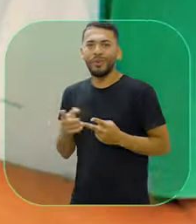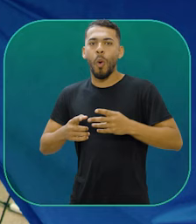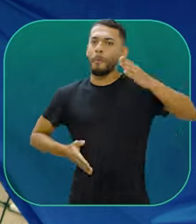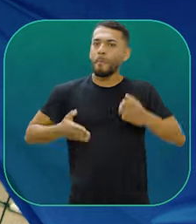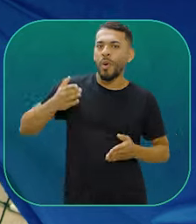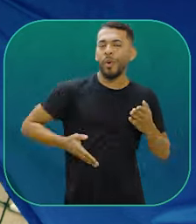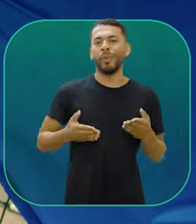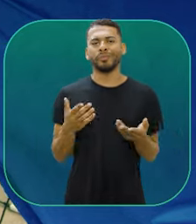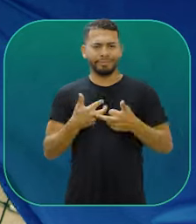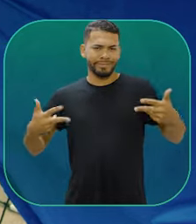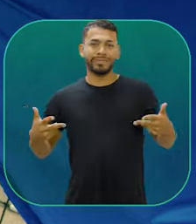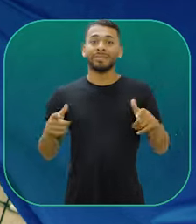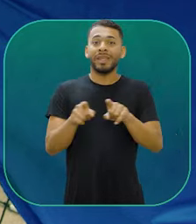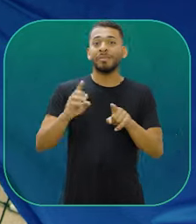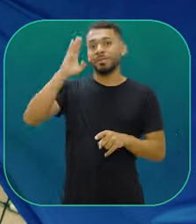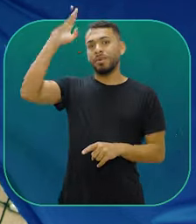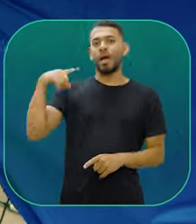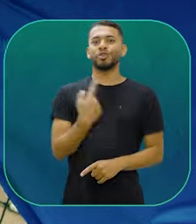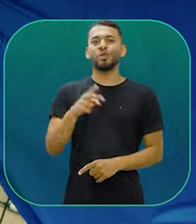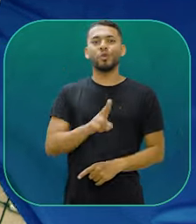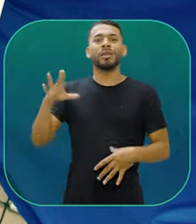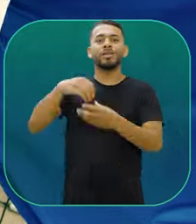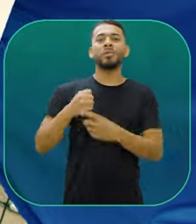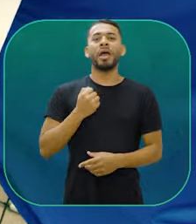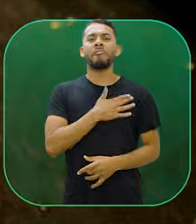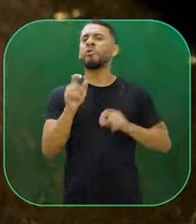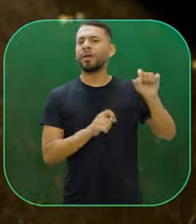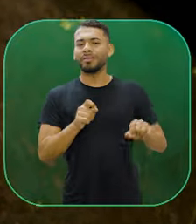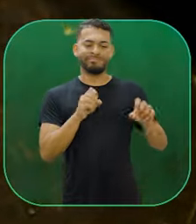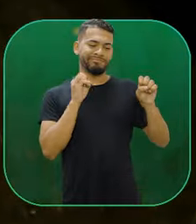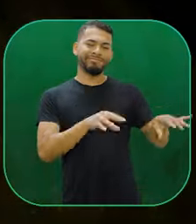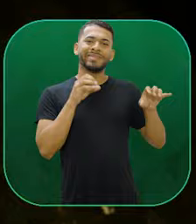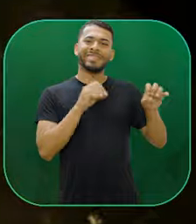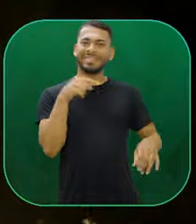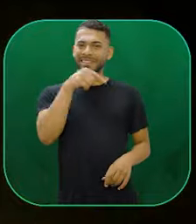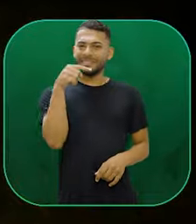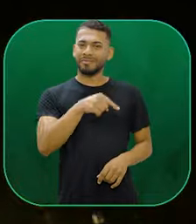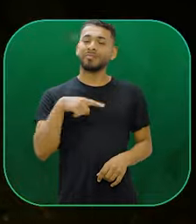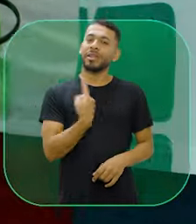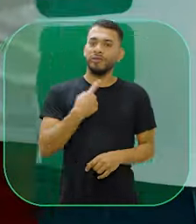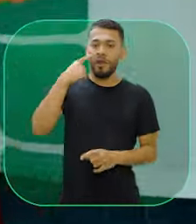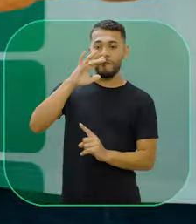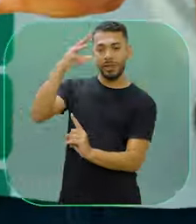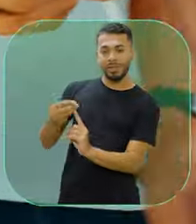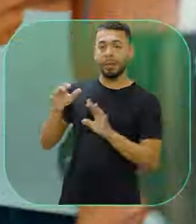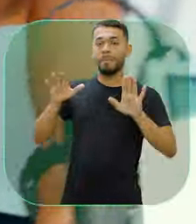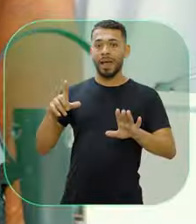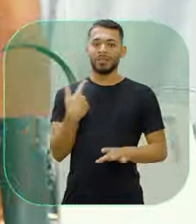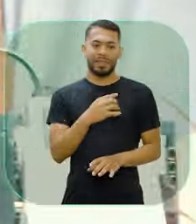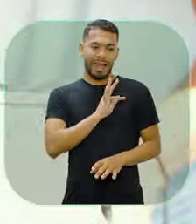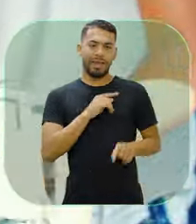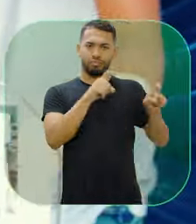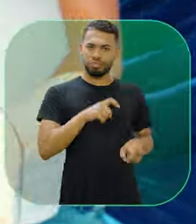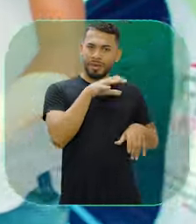aqui, robôs. E principal, como a gente usa aqui no IF, é o ensino. Tanto aqui a gente ensina ele mais na física, mas como a gente